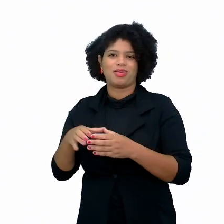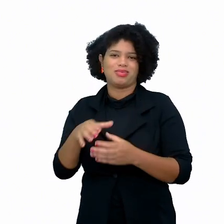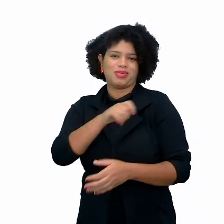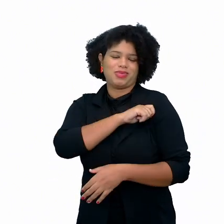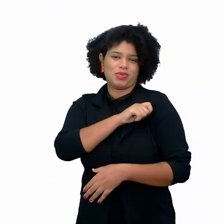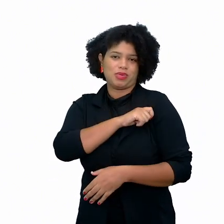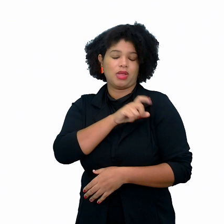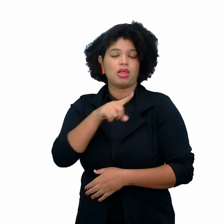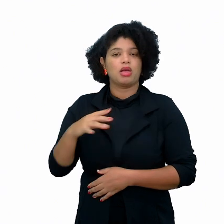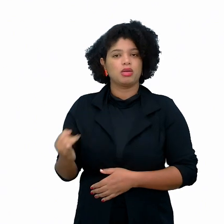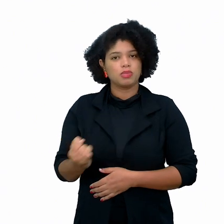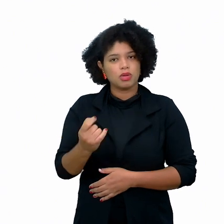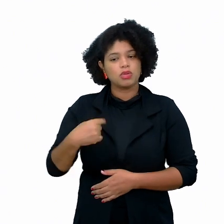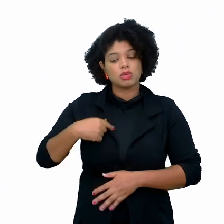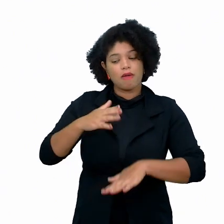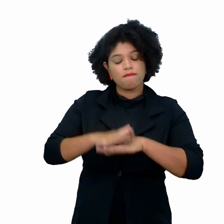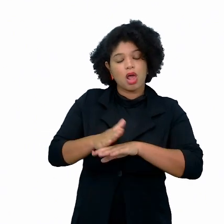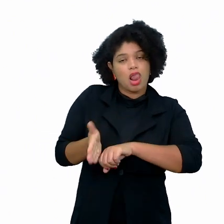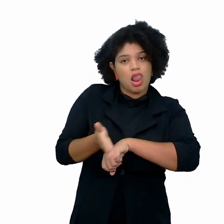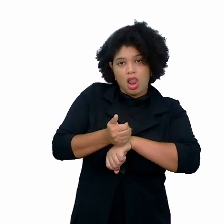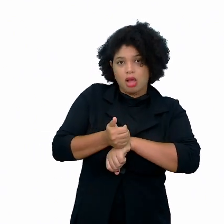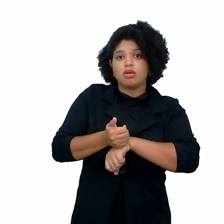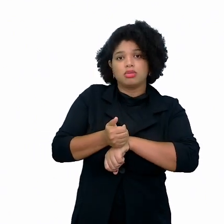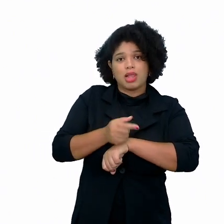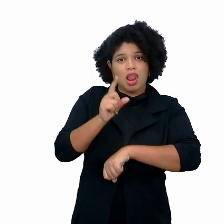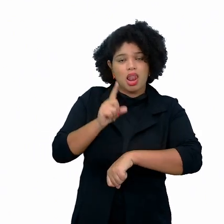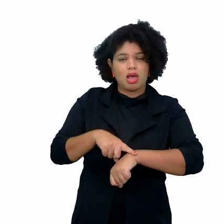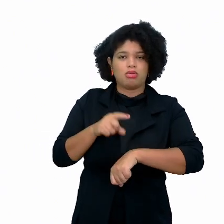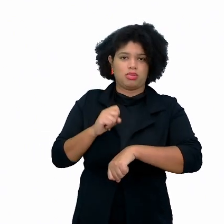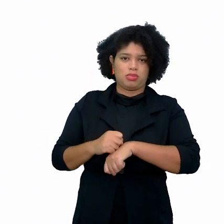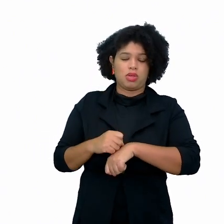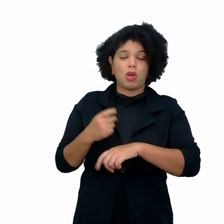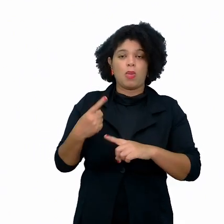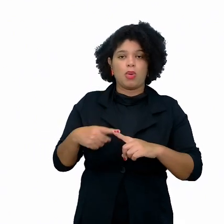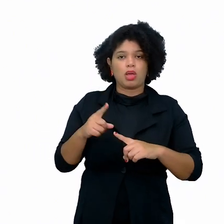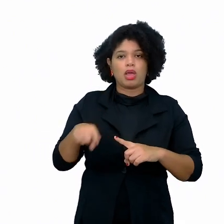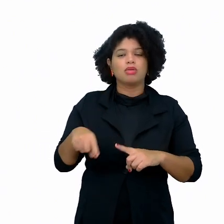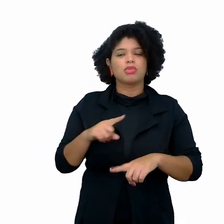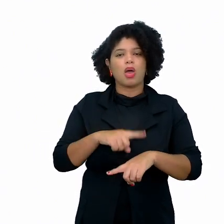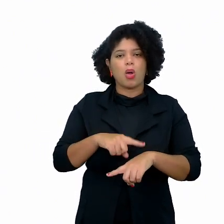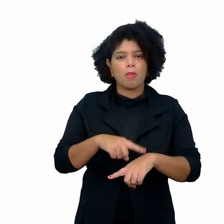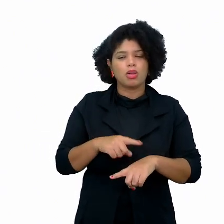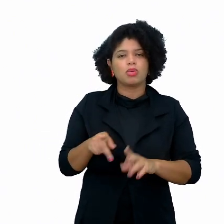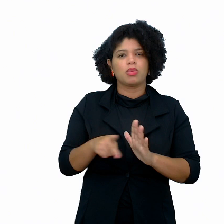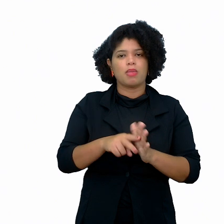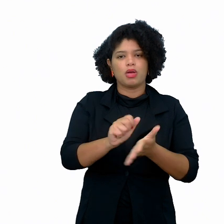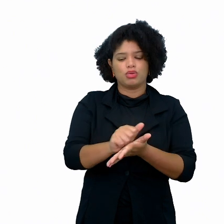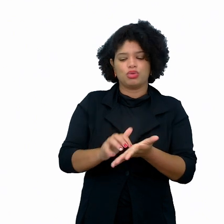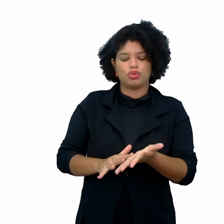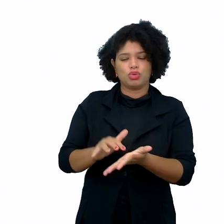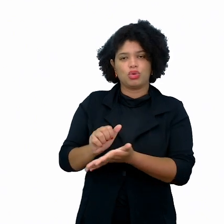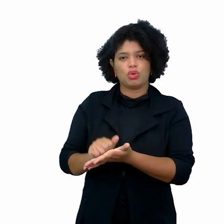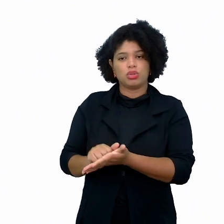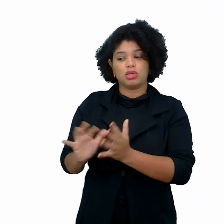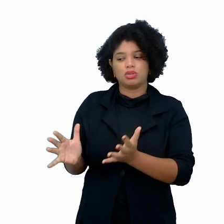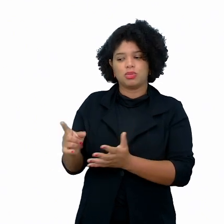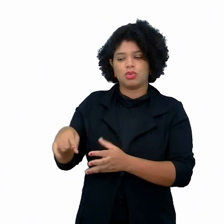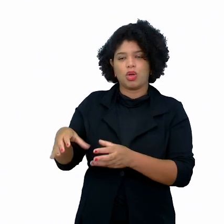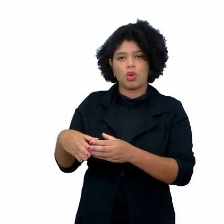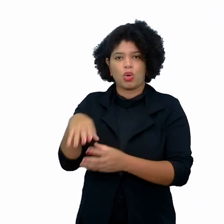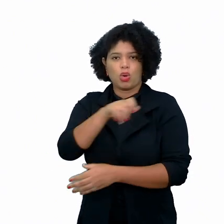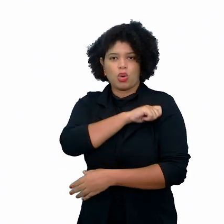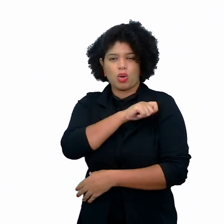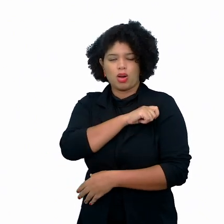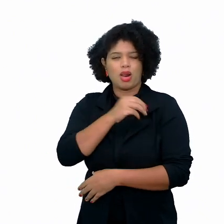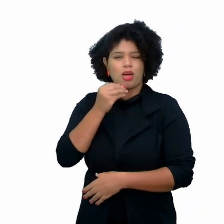é importante realizá-la, afinal, esse momento, essa atividade, é a oportunidade para